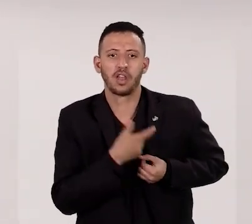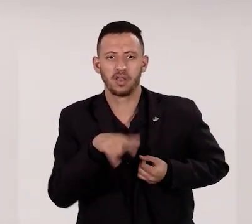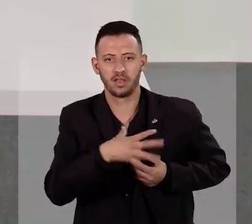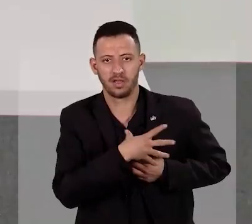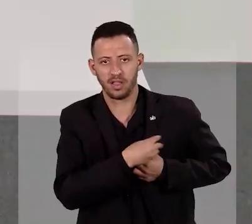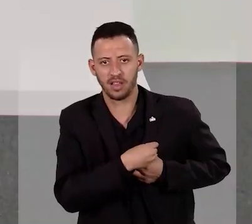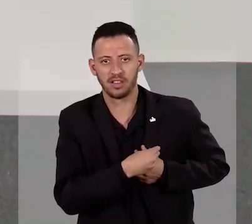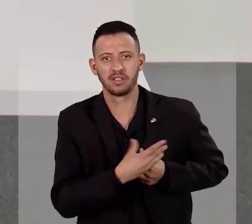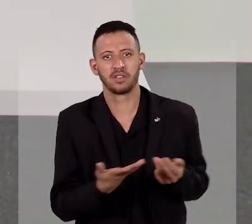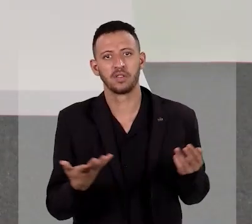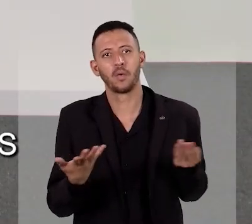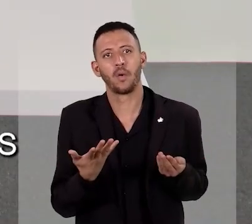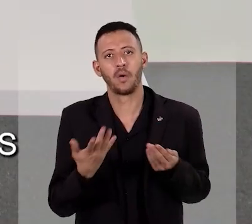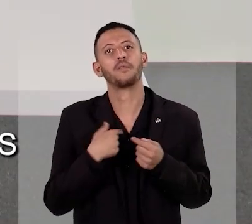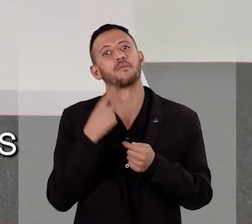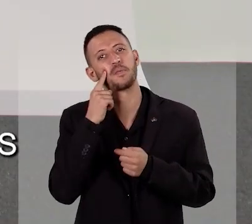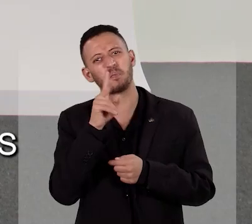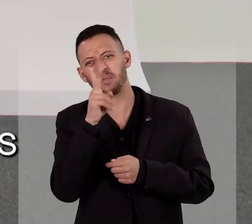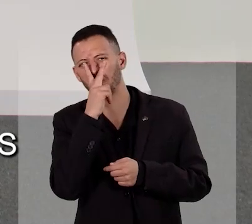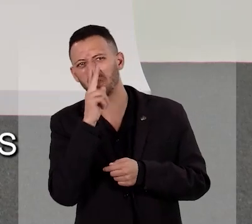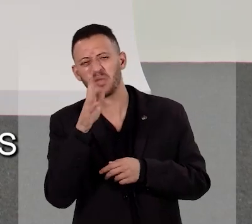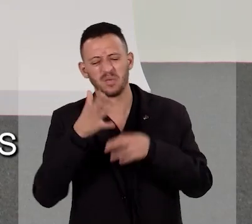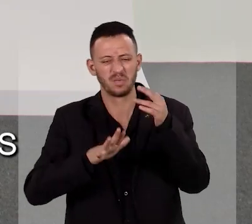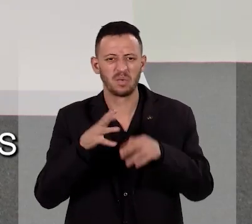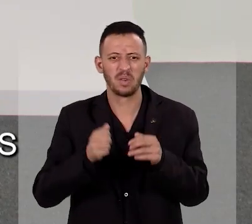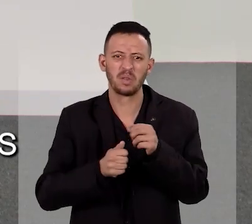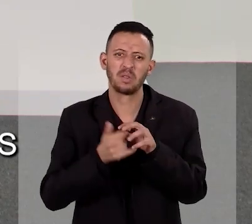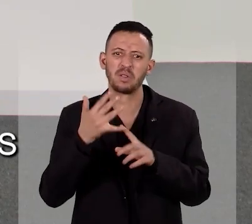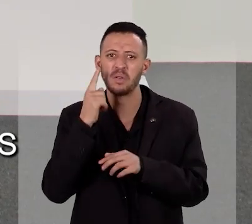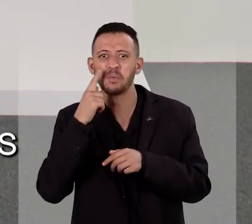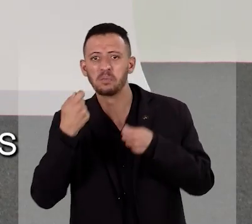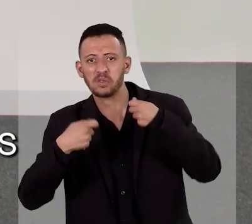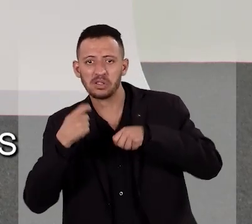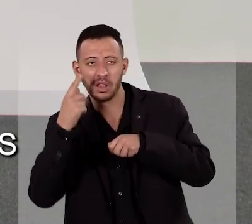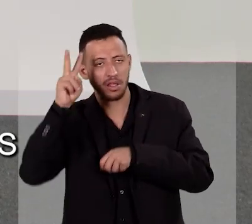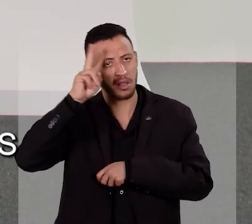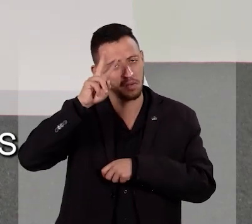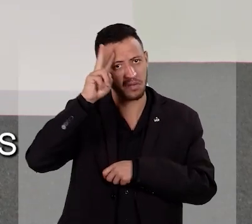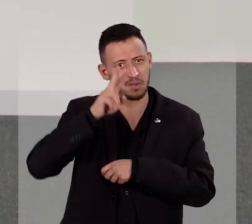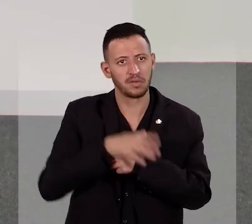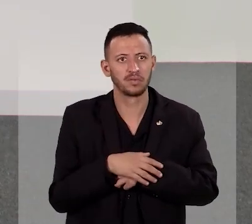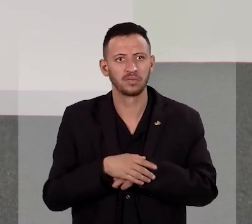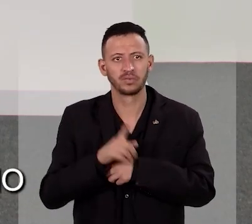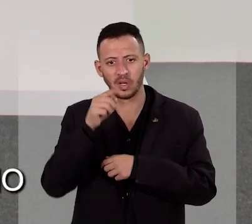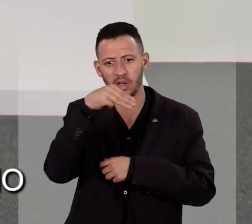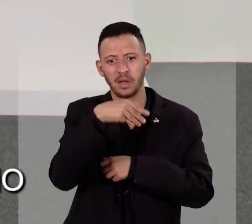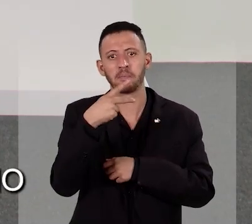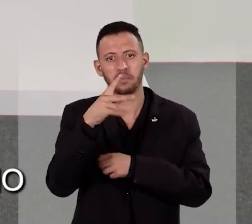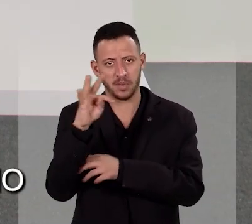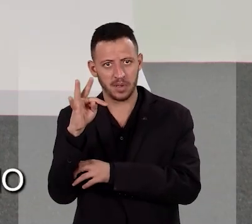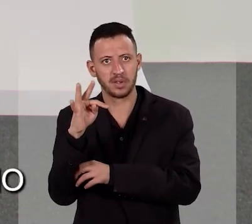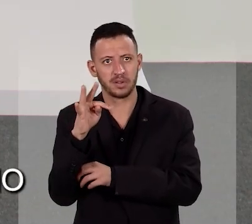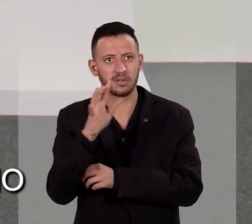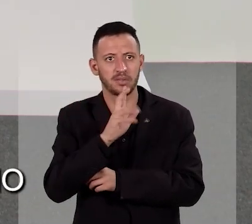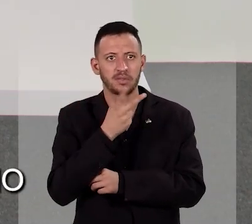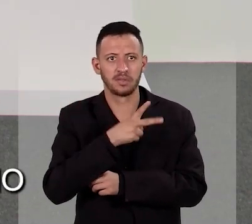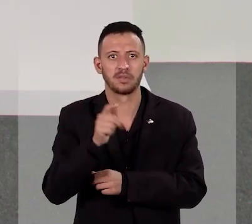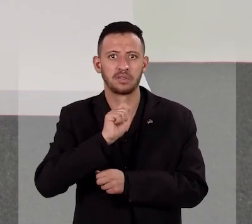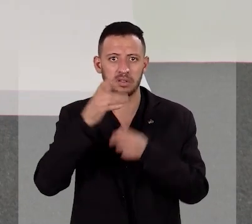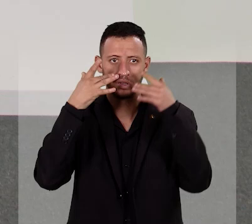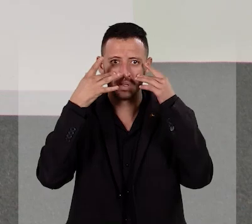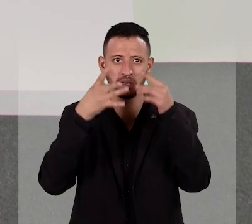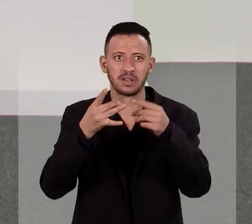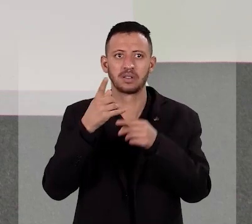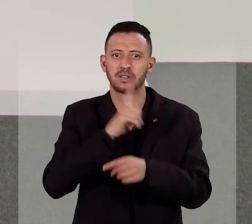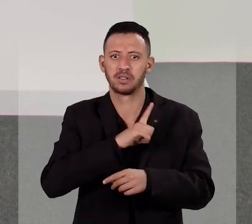leite materno? O que parece óbvio, muitas vezes precisa ser lembrado, né? Por isso, o Ministério Público do Trabalho